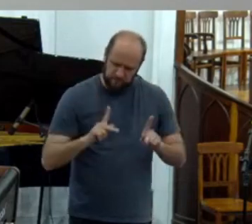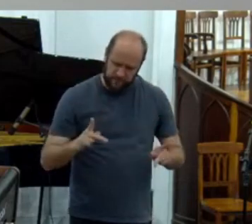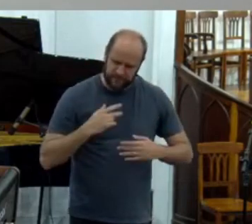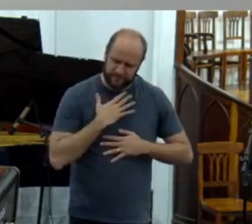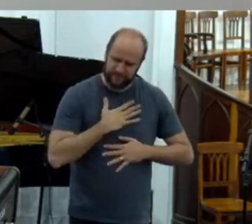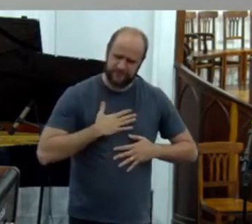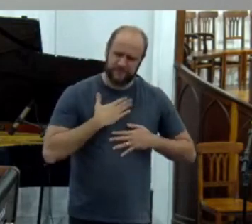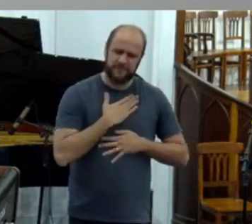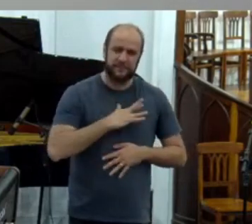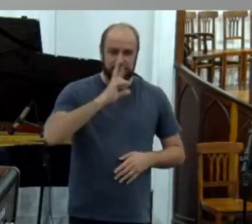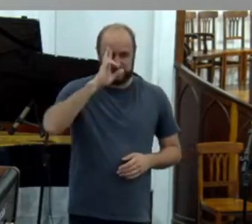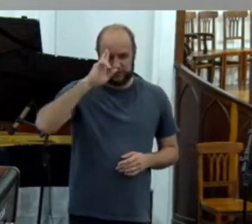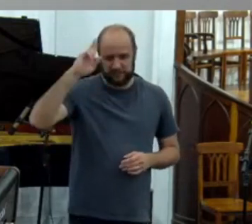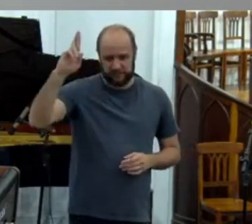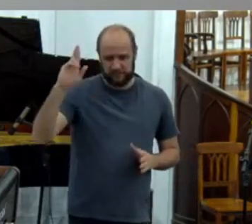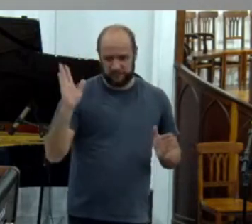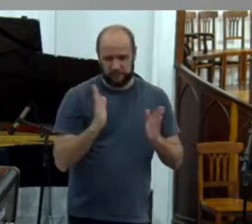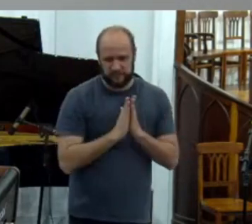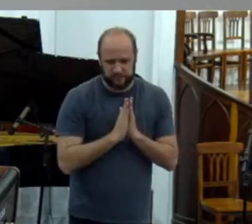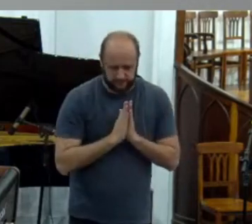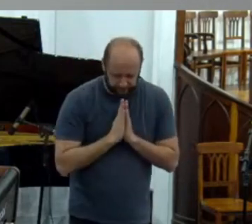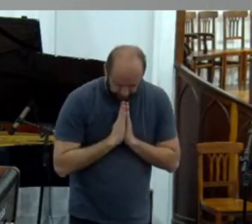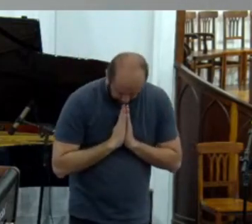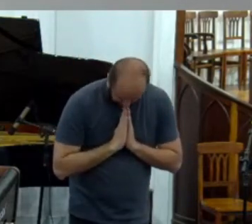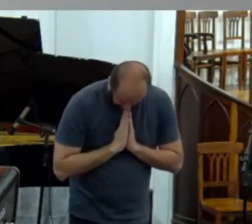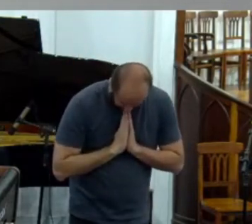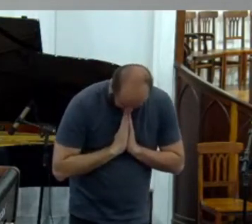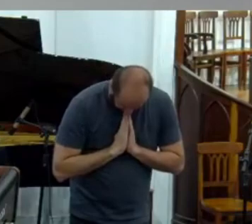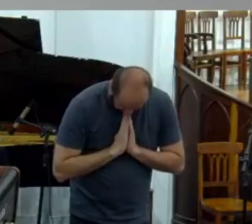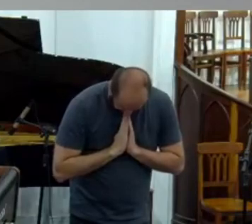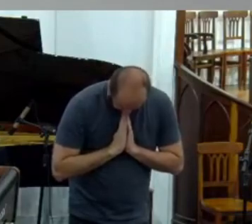agradável ao nosso Senhor. Vamos orar?